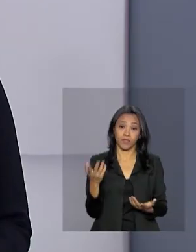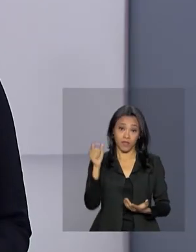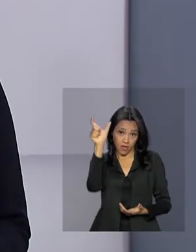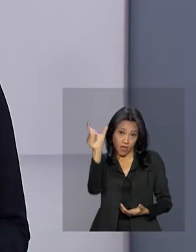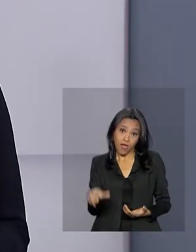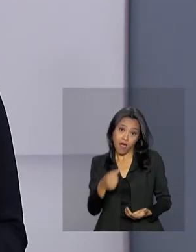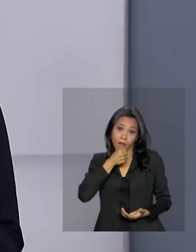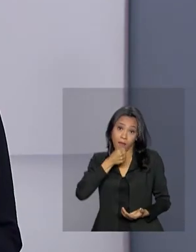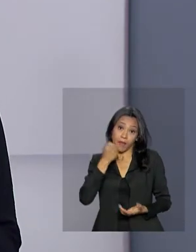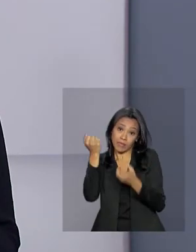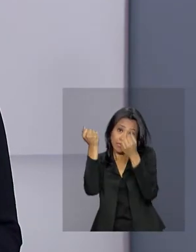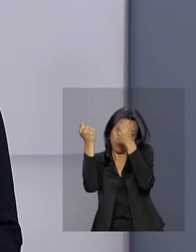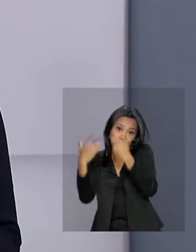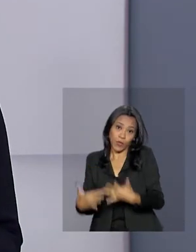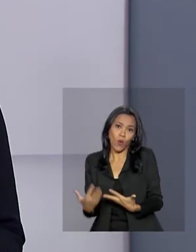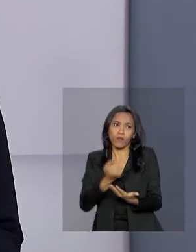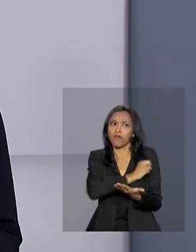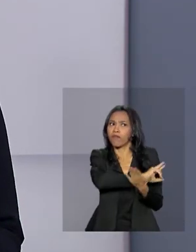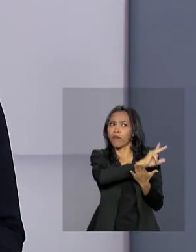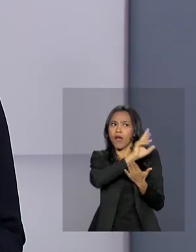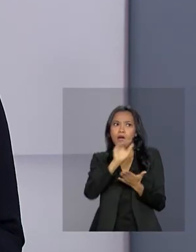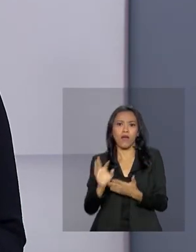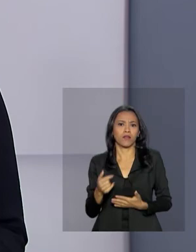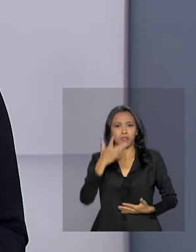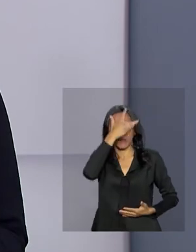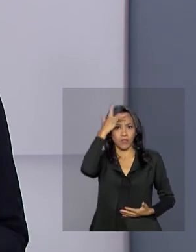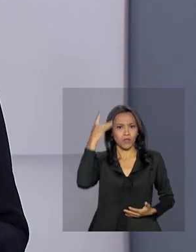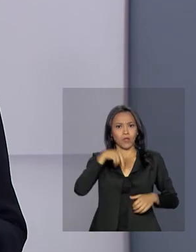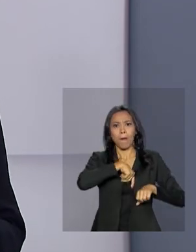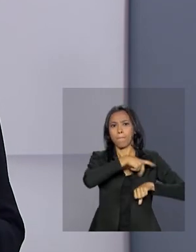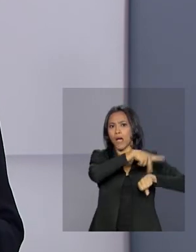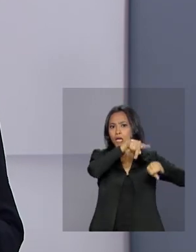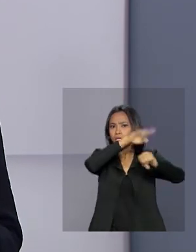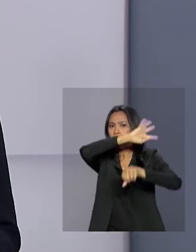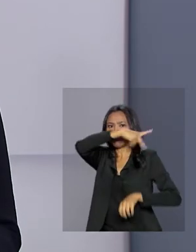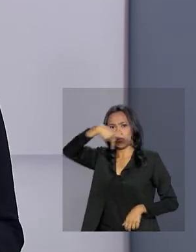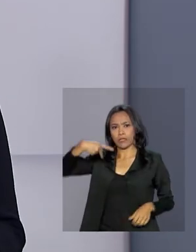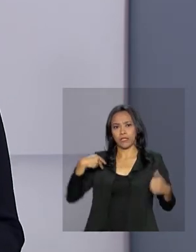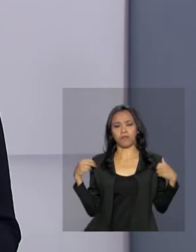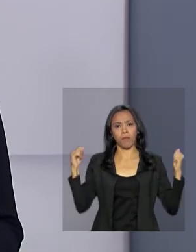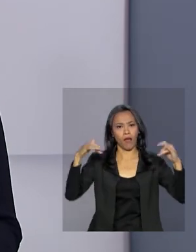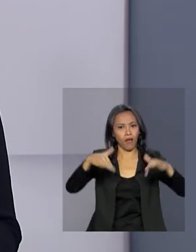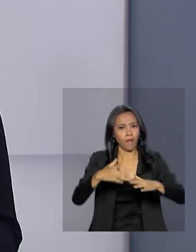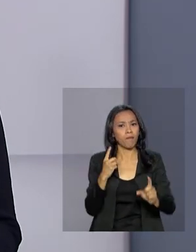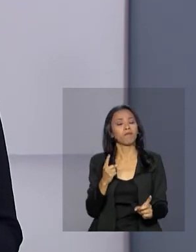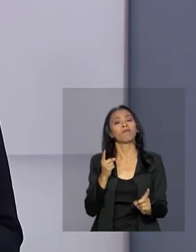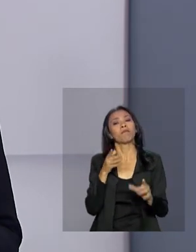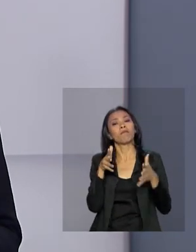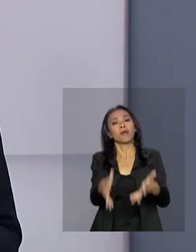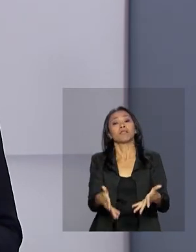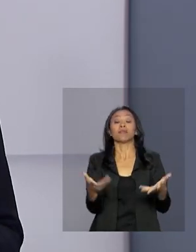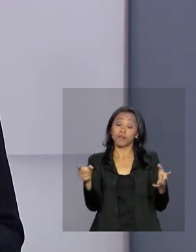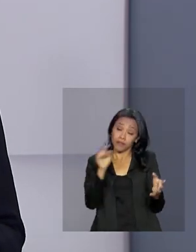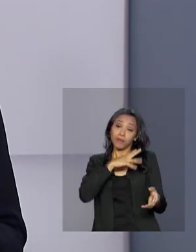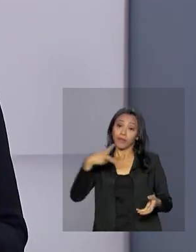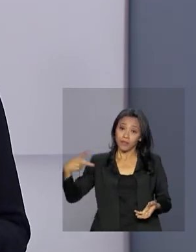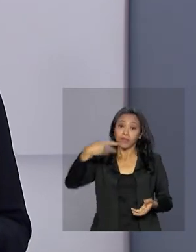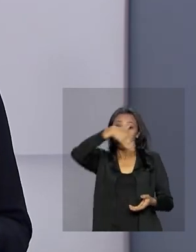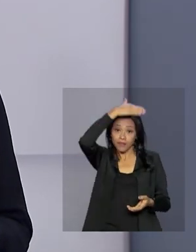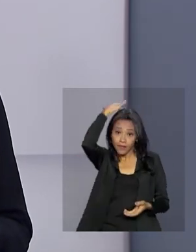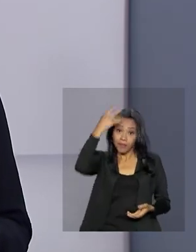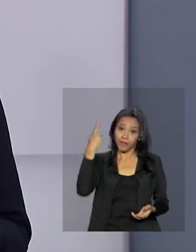Márcia disse, várias autoridades estão participando dessa cerimônia em Assunção, no Paraguai. Além do presidente Michel Temer,